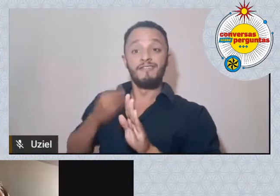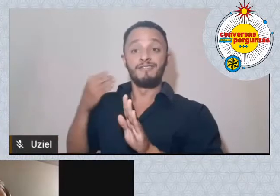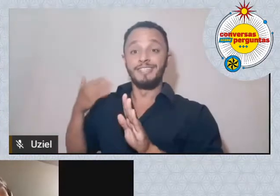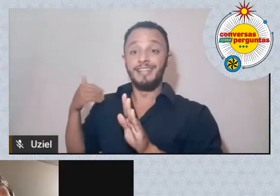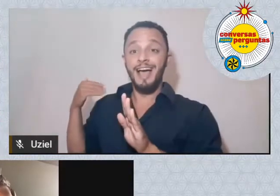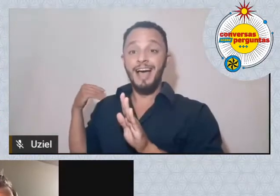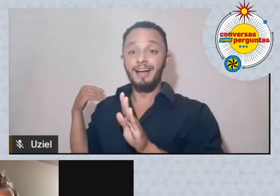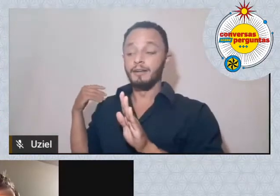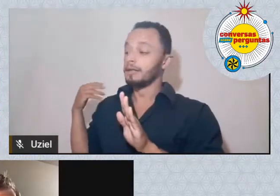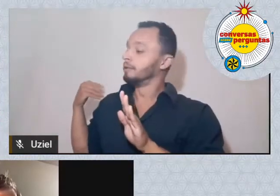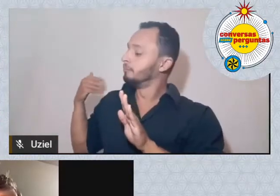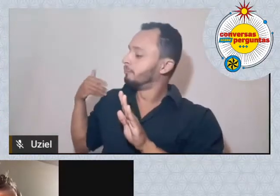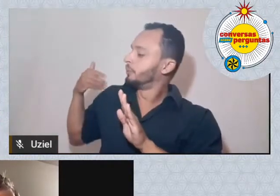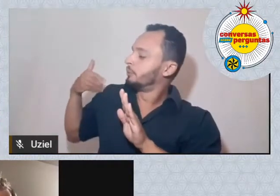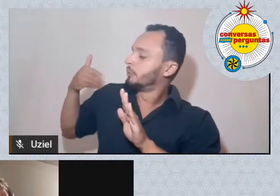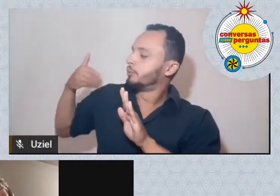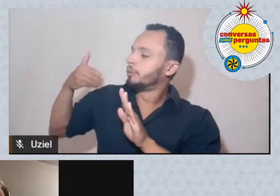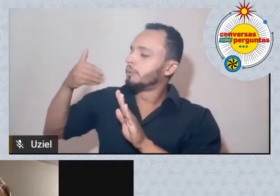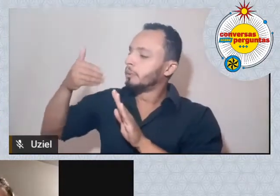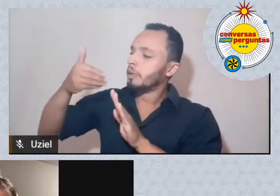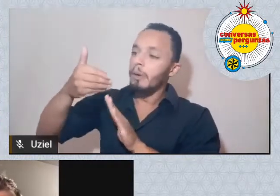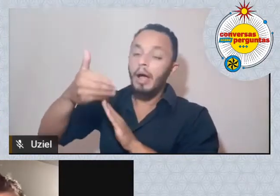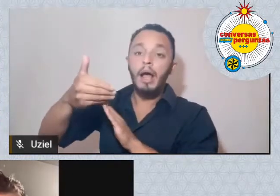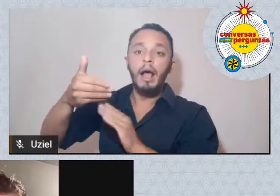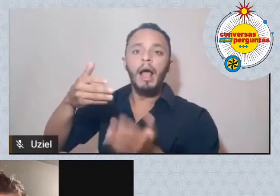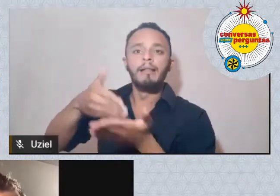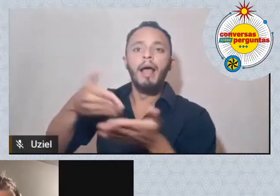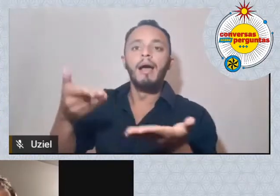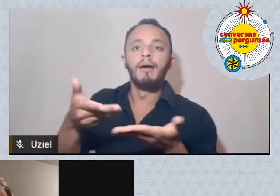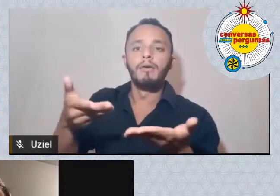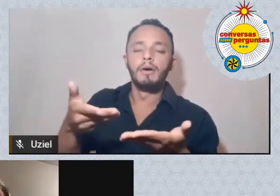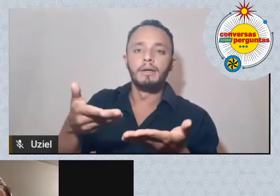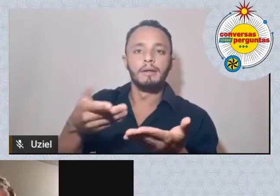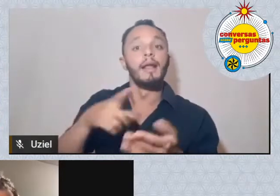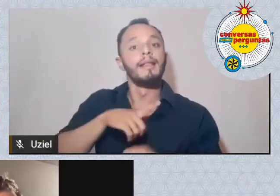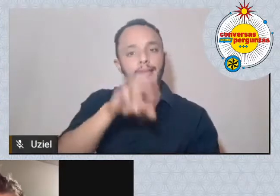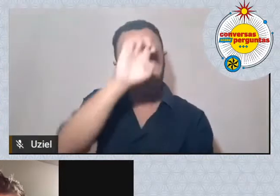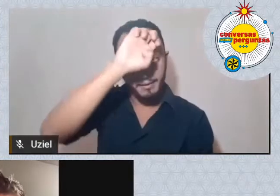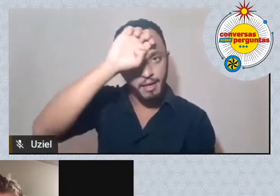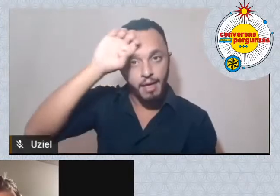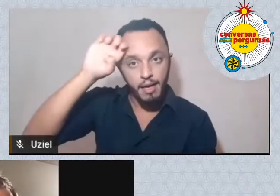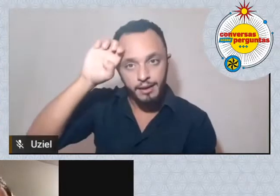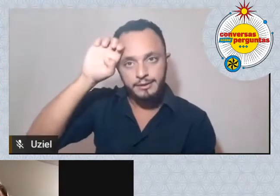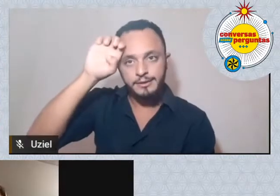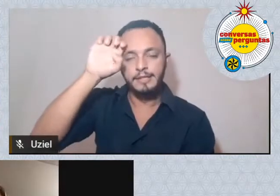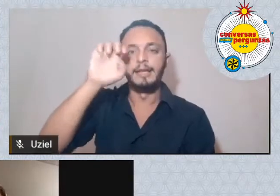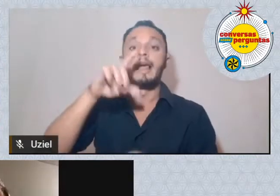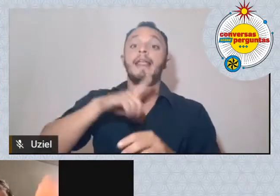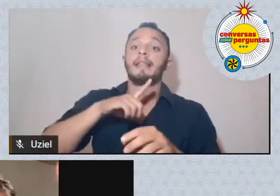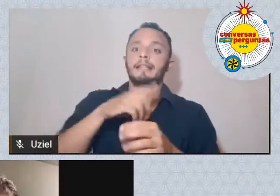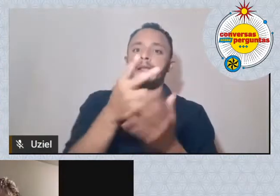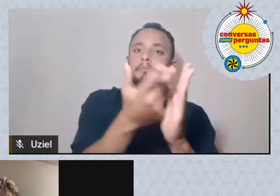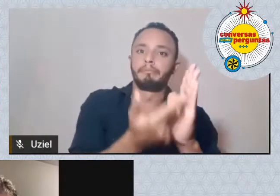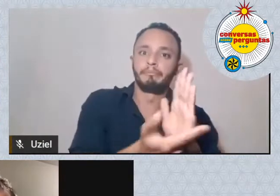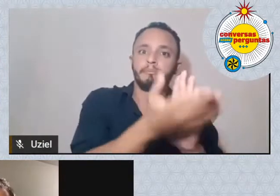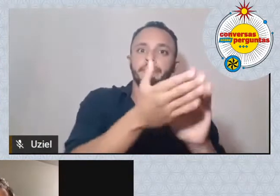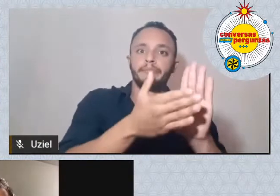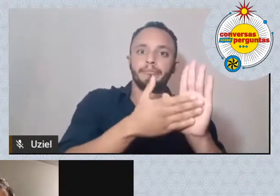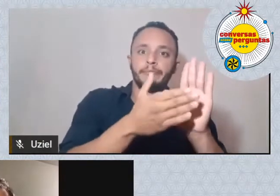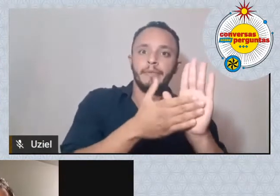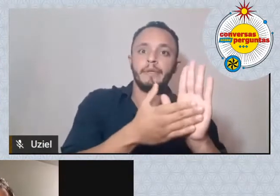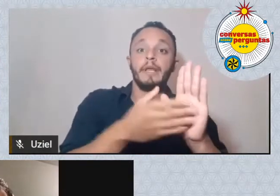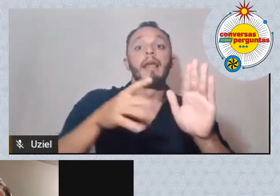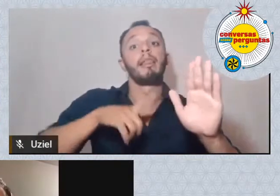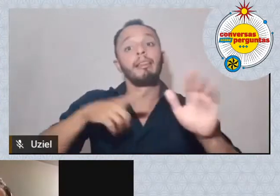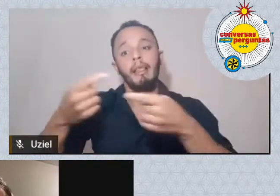é semiclínica. Ela é clínica, mas é ética. Ela é clínica, mas é estética. Ela é clínica, mas ela é